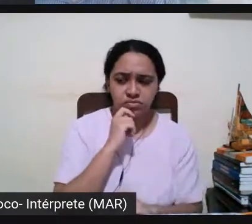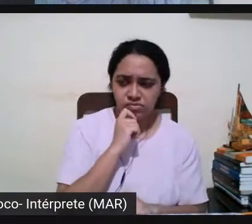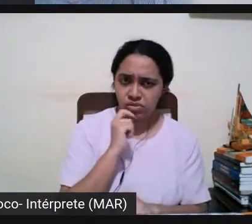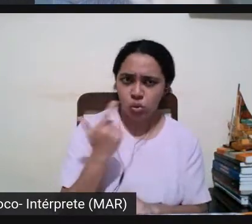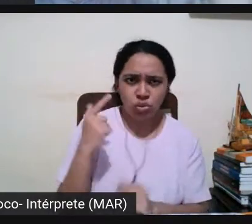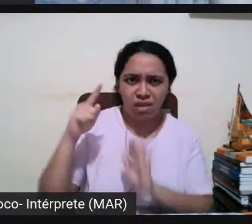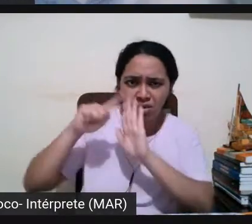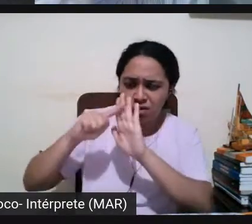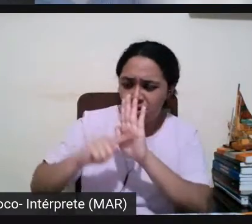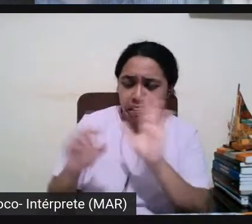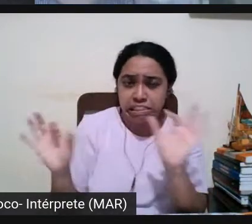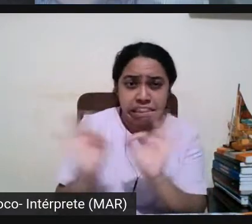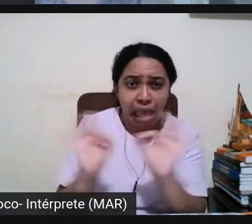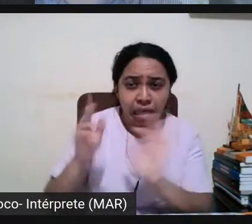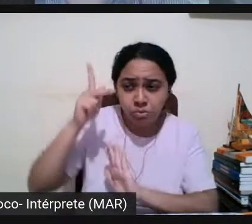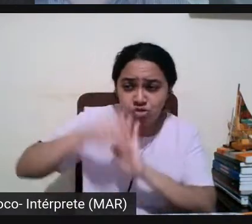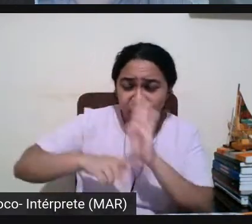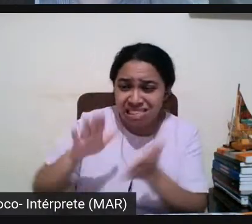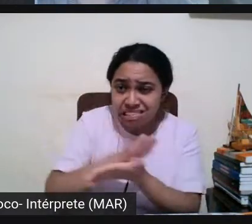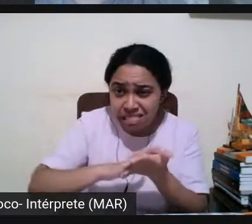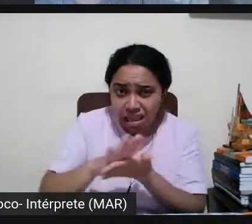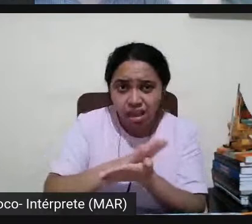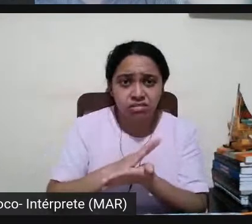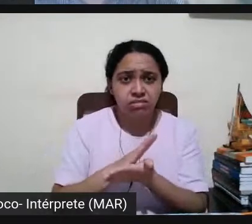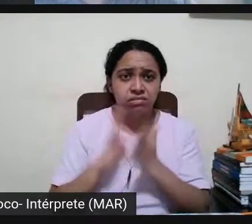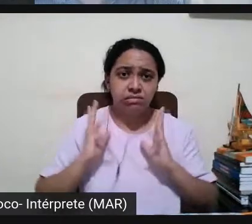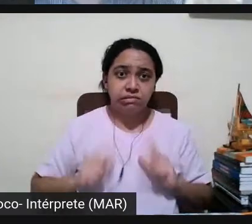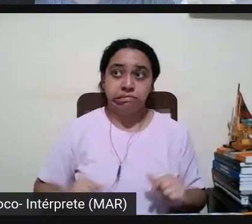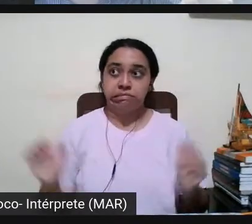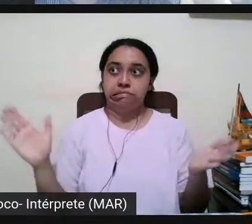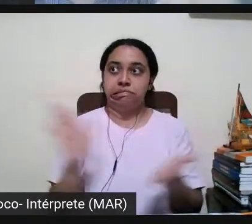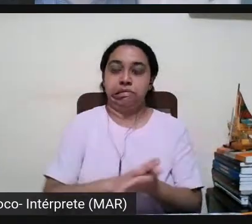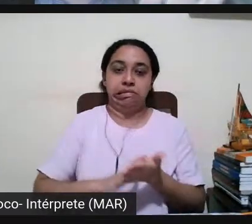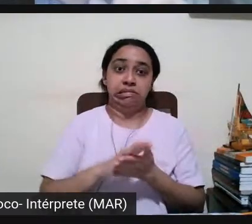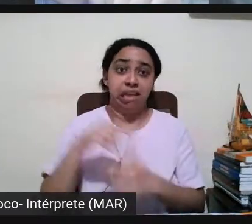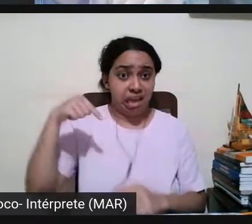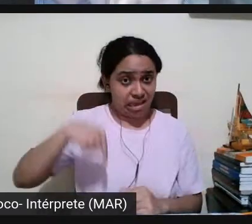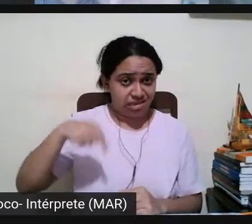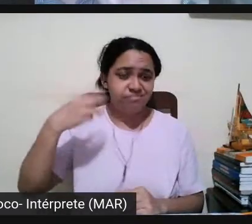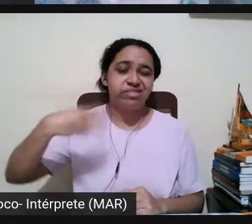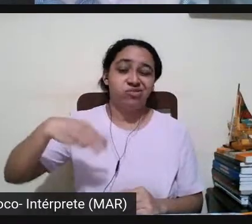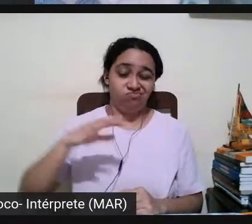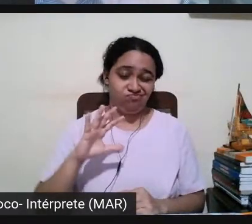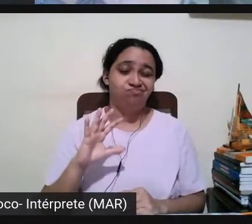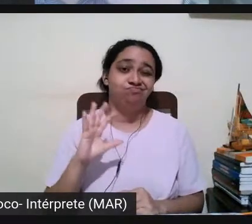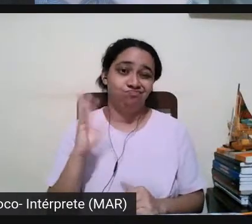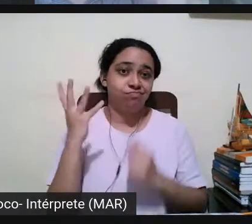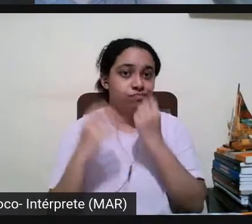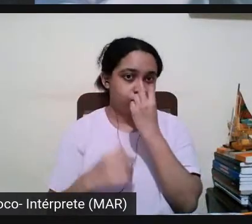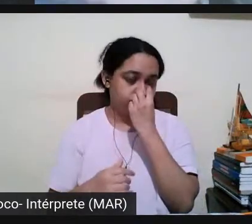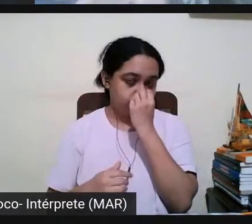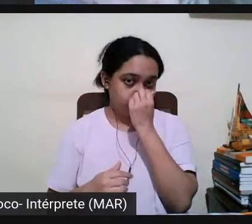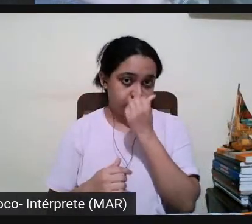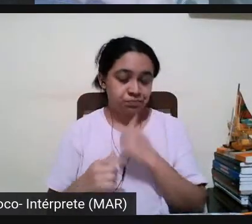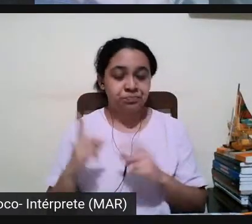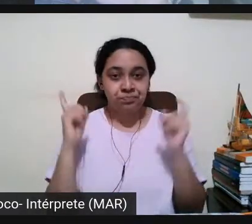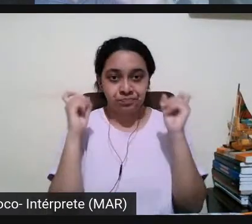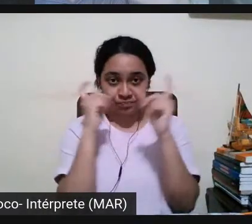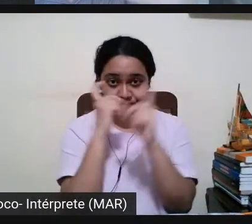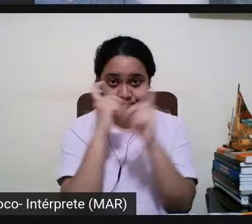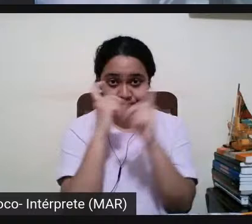saneamento não fiz então nada feito a gente tá tendo essa dificuldade do Maranhão aí então no Maranhão eu tenho